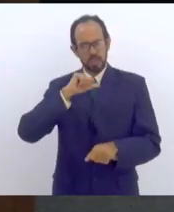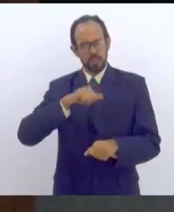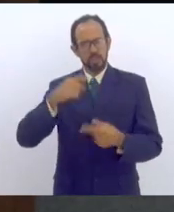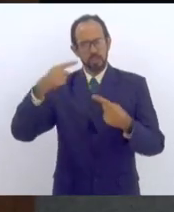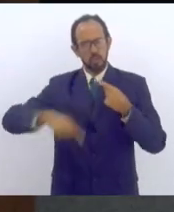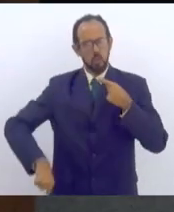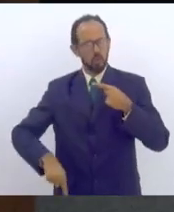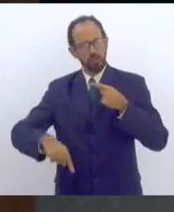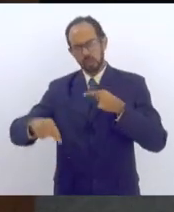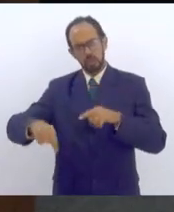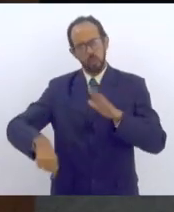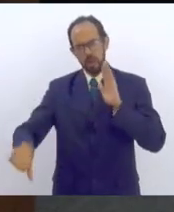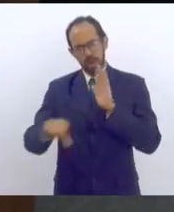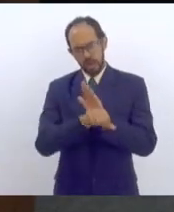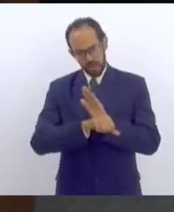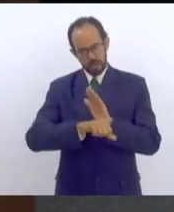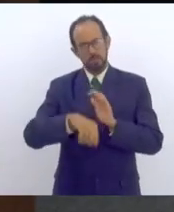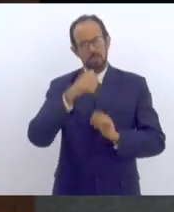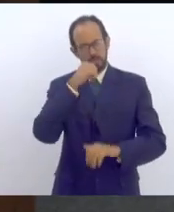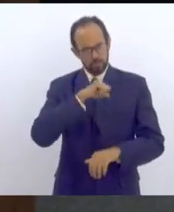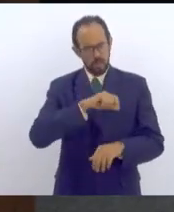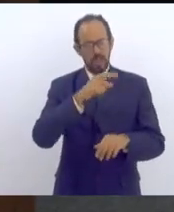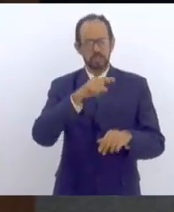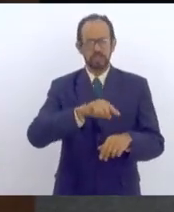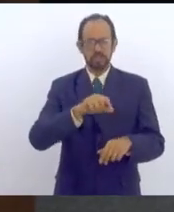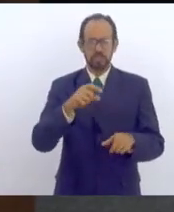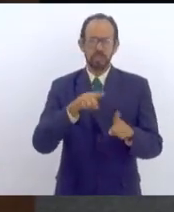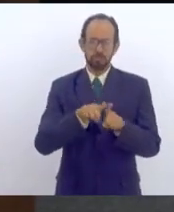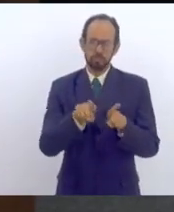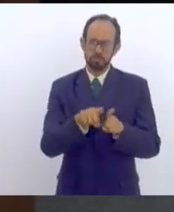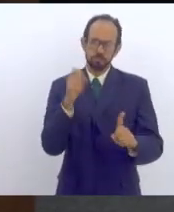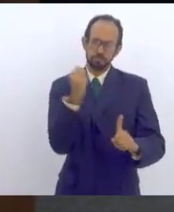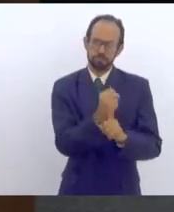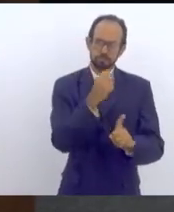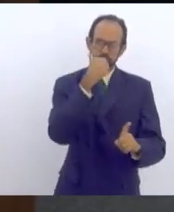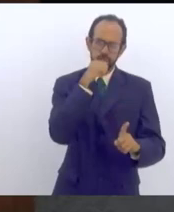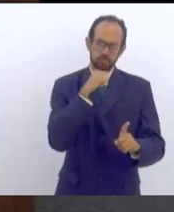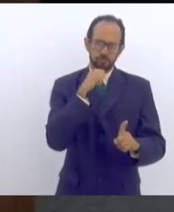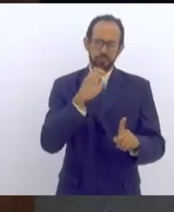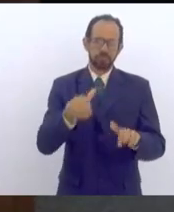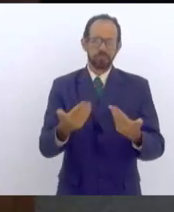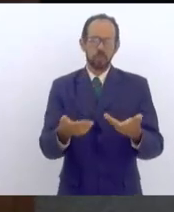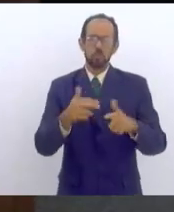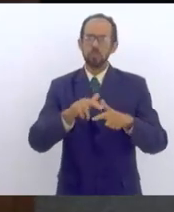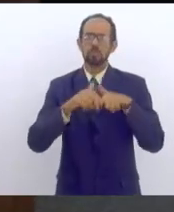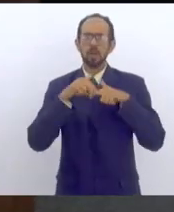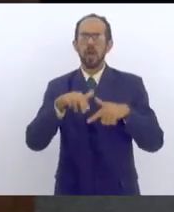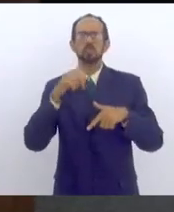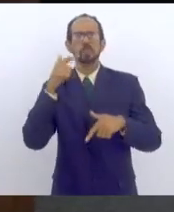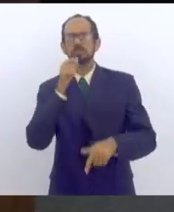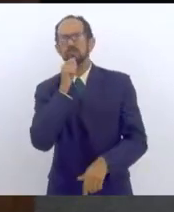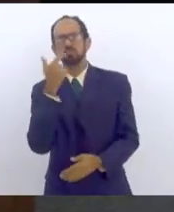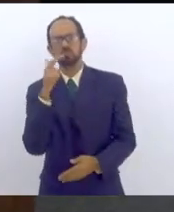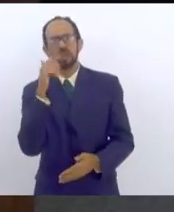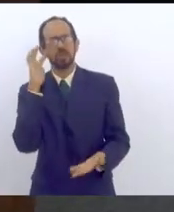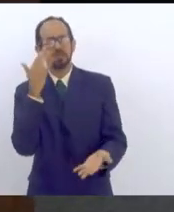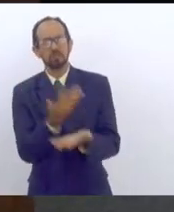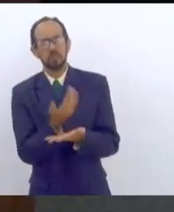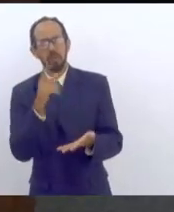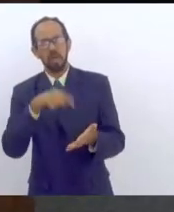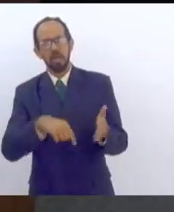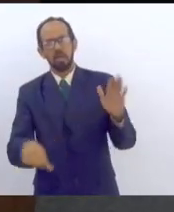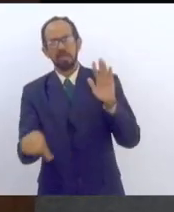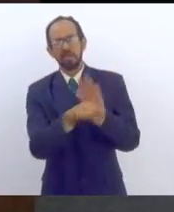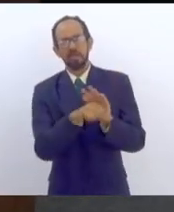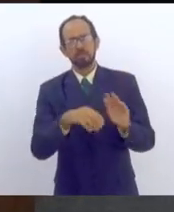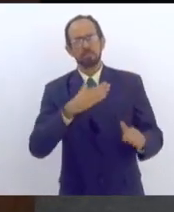ao crime contra as mulheres, ao feminicídio. Então, como não se tem ainda o veredito, eu prefiro me abster, porque são crimes que, para mim,